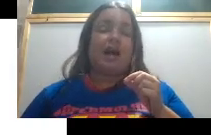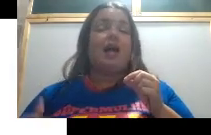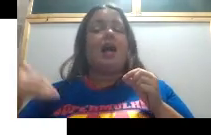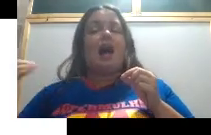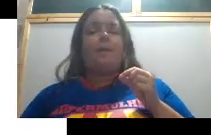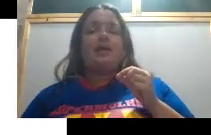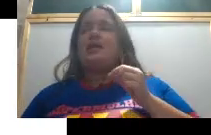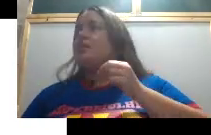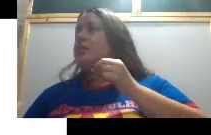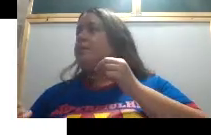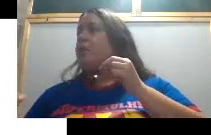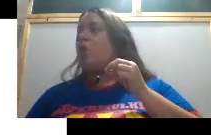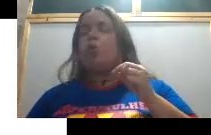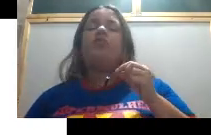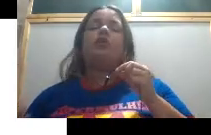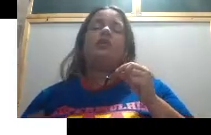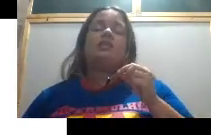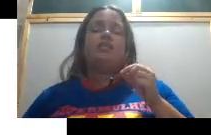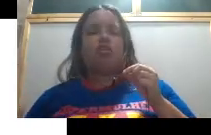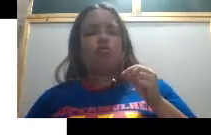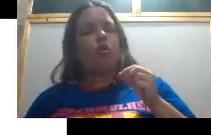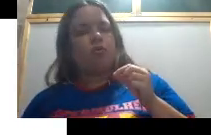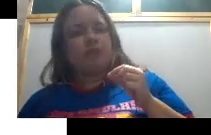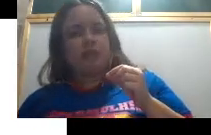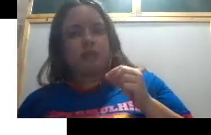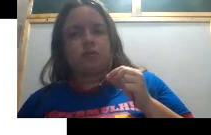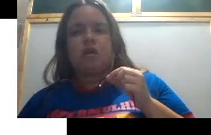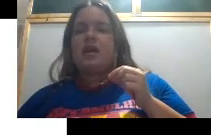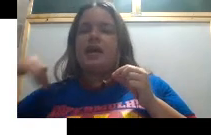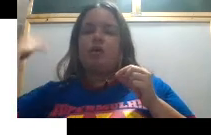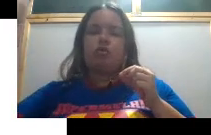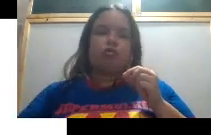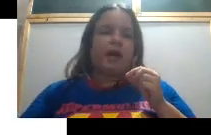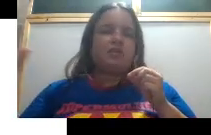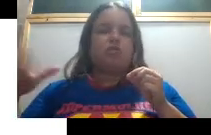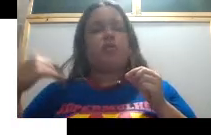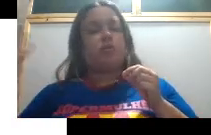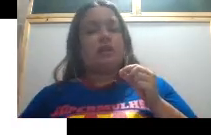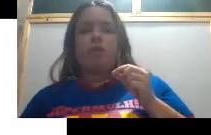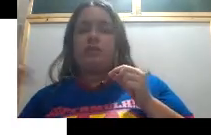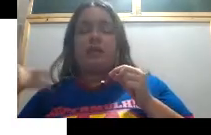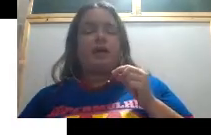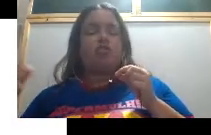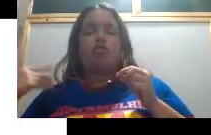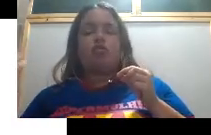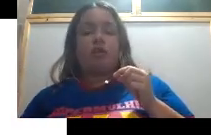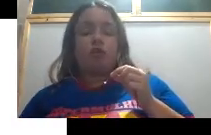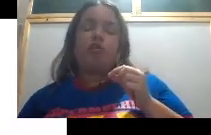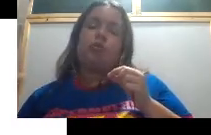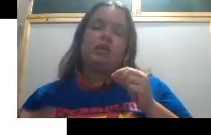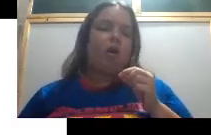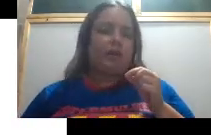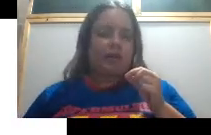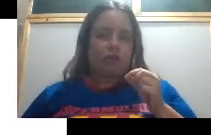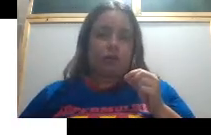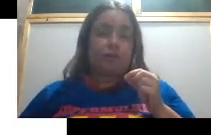a voltar apesar de volta ele ser visto como um direito em outros países por volta ele não tem países que